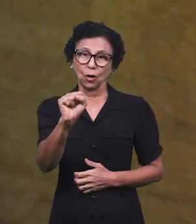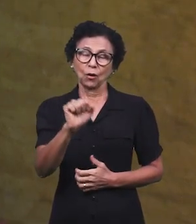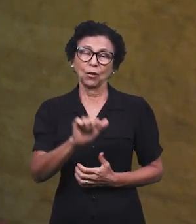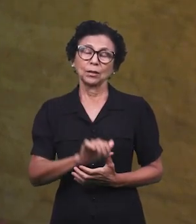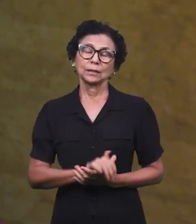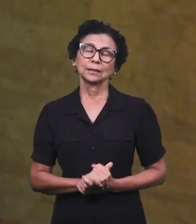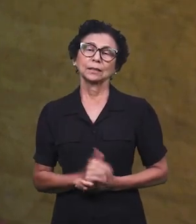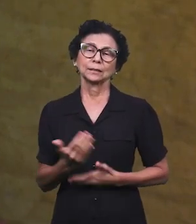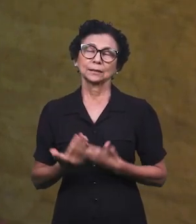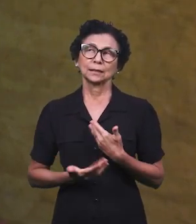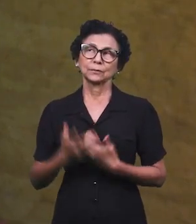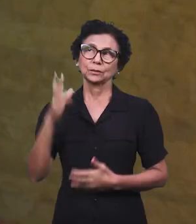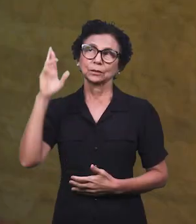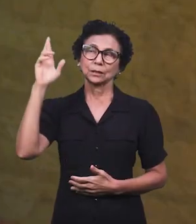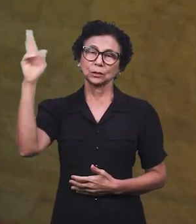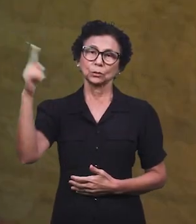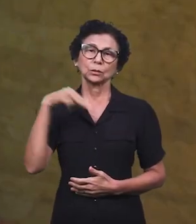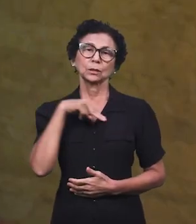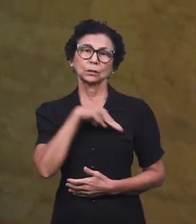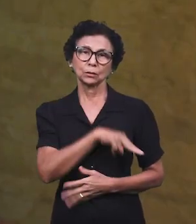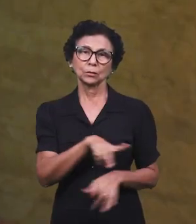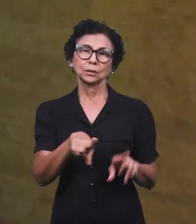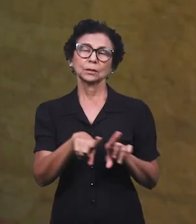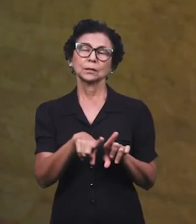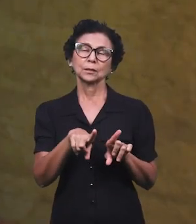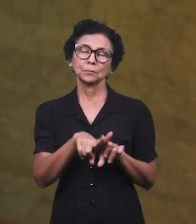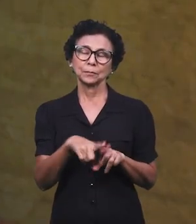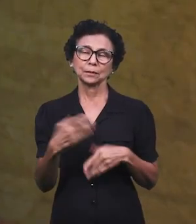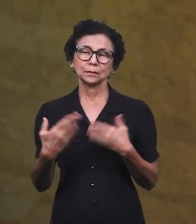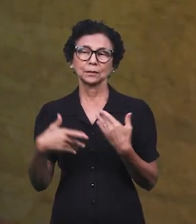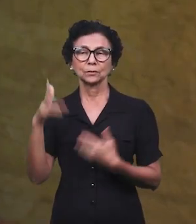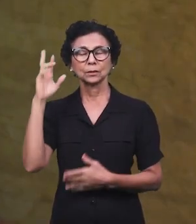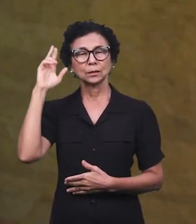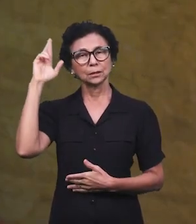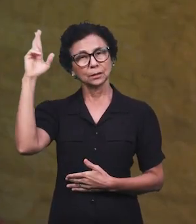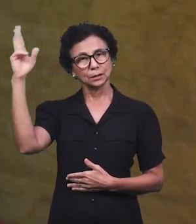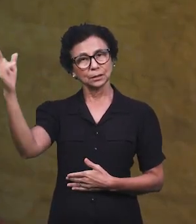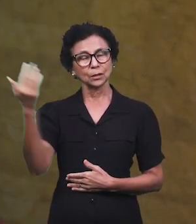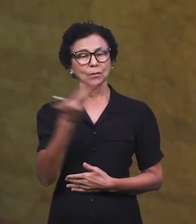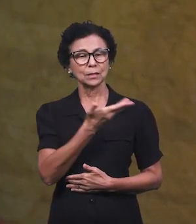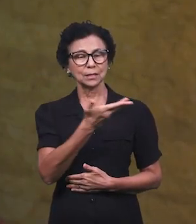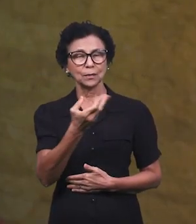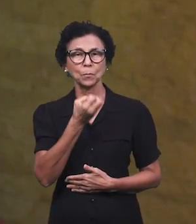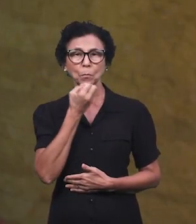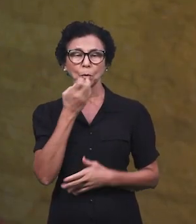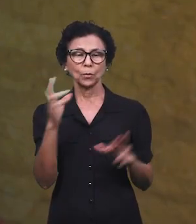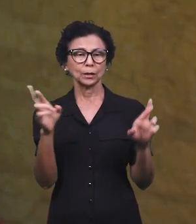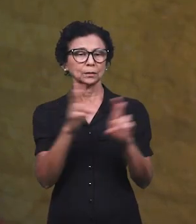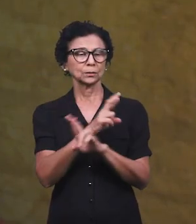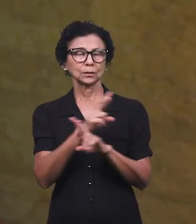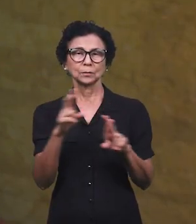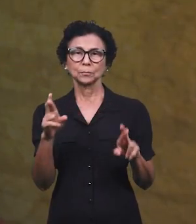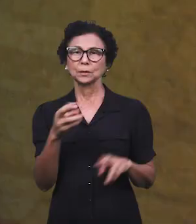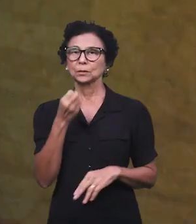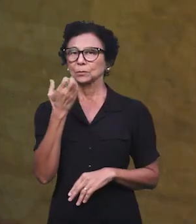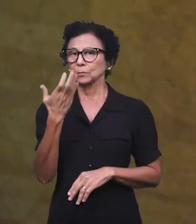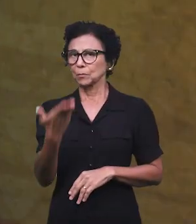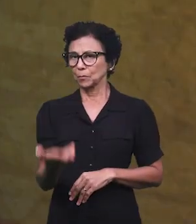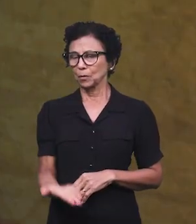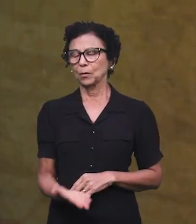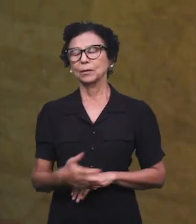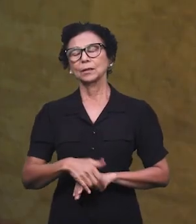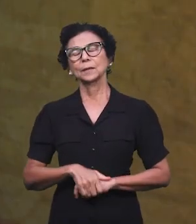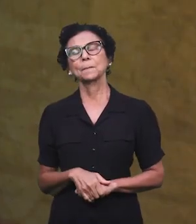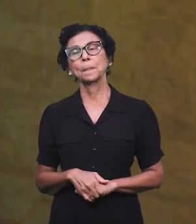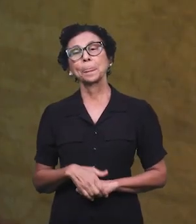então o relacionamento foi sempre pautado de cortesia, de bom relacionamento, graças a Deus. Minha